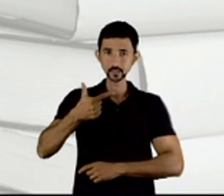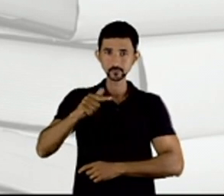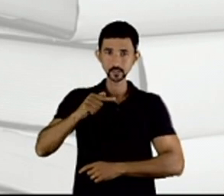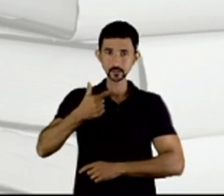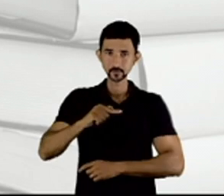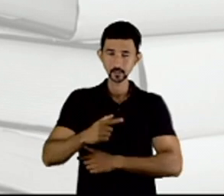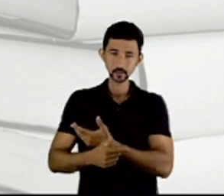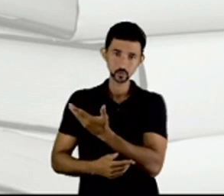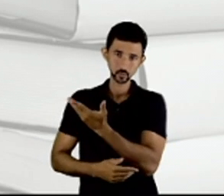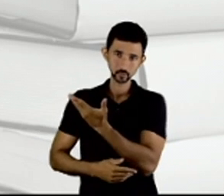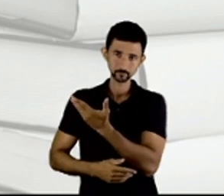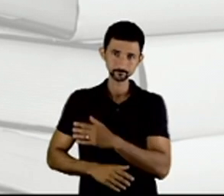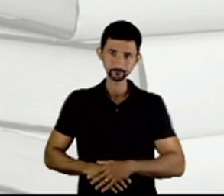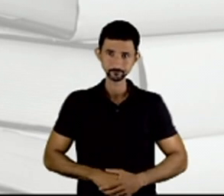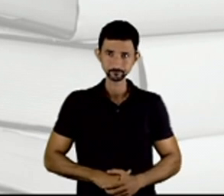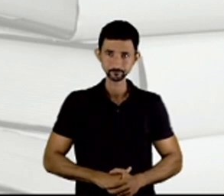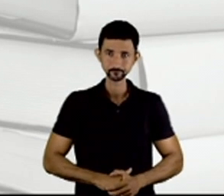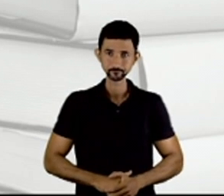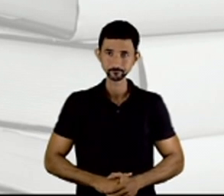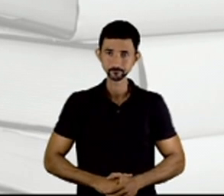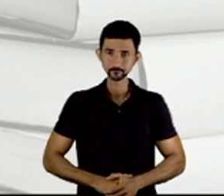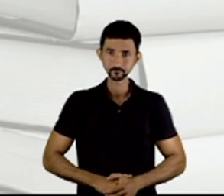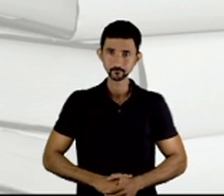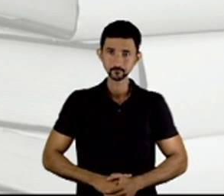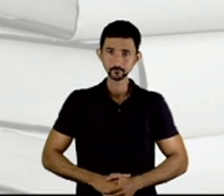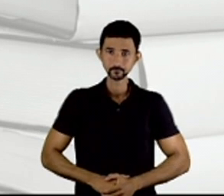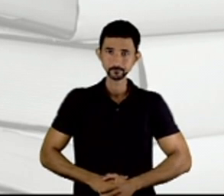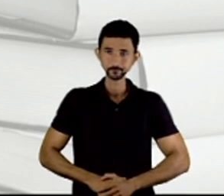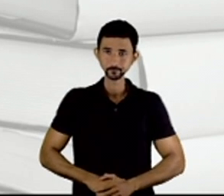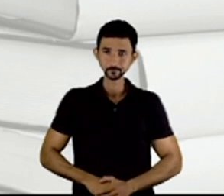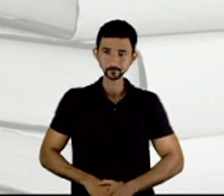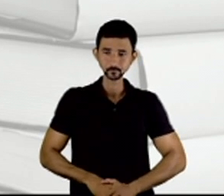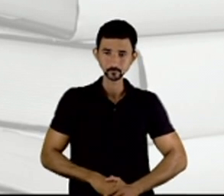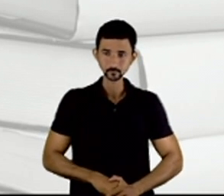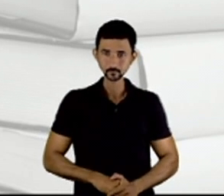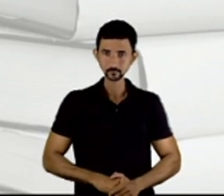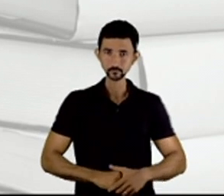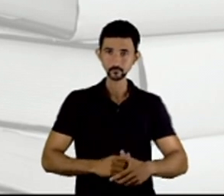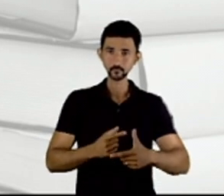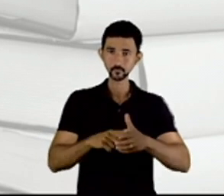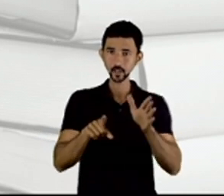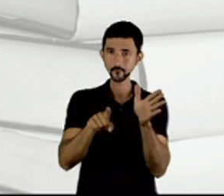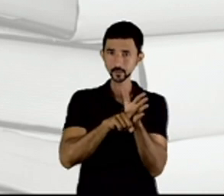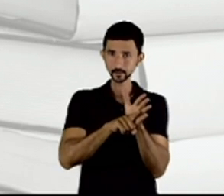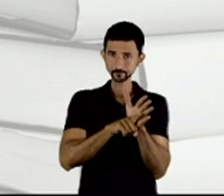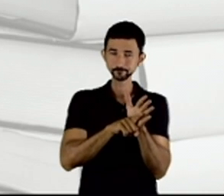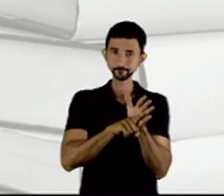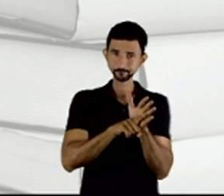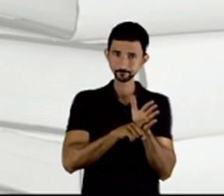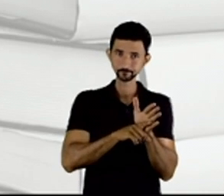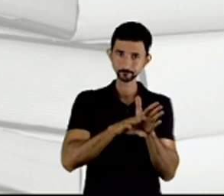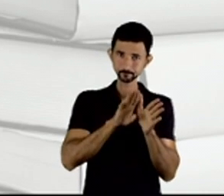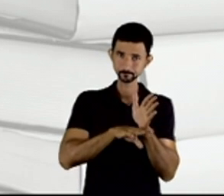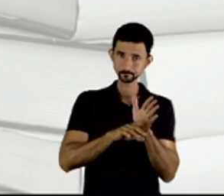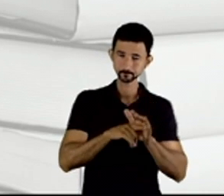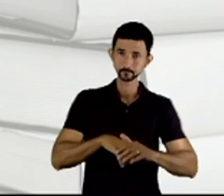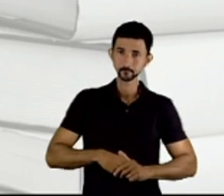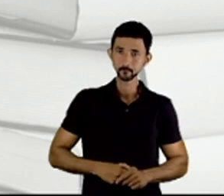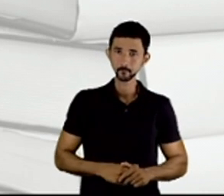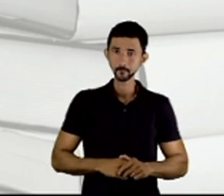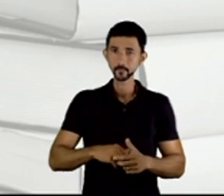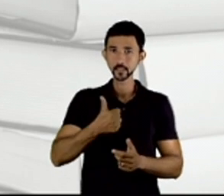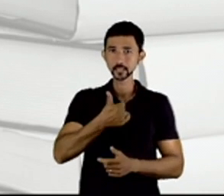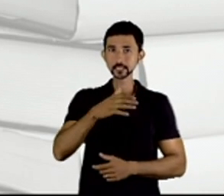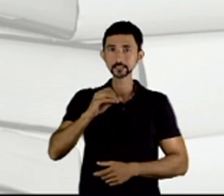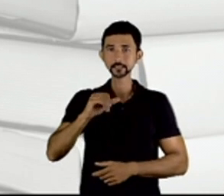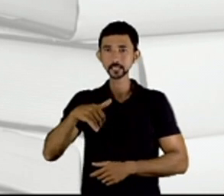327,272727, que a gente vai chamar de 2. Então, a gente vai subtrair as equações nessa ordem. 100y